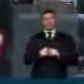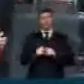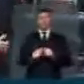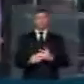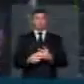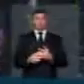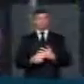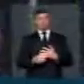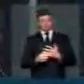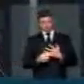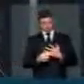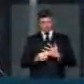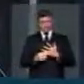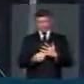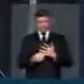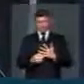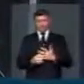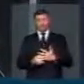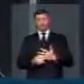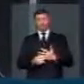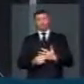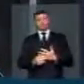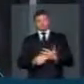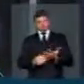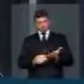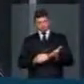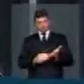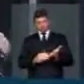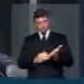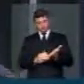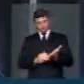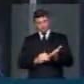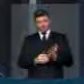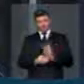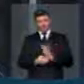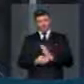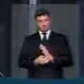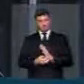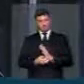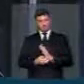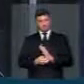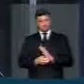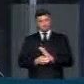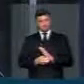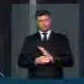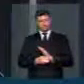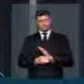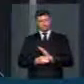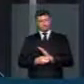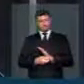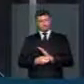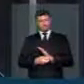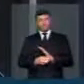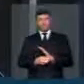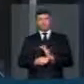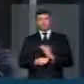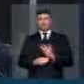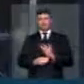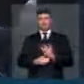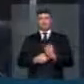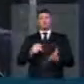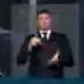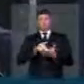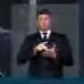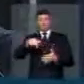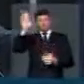do Estado para ter... Procurador do Estado também em isonomia salarial. Na verdade, hoje, o que o